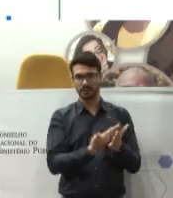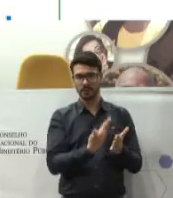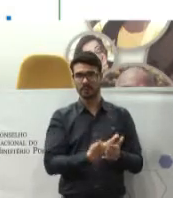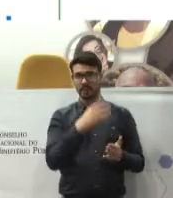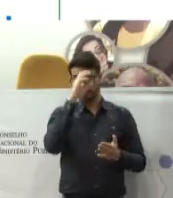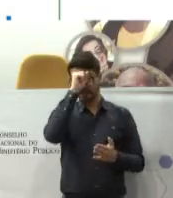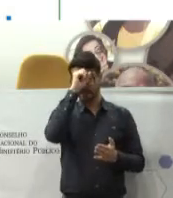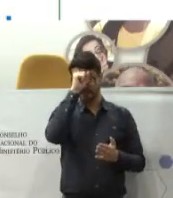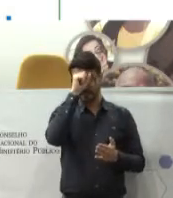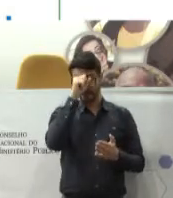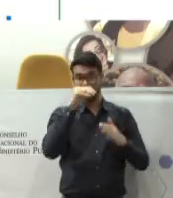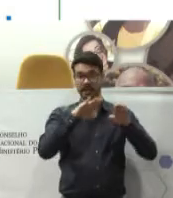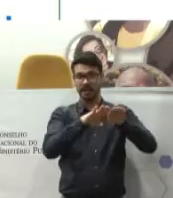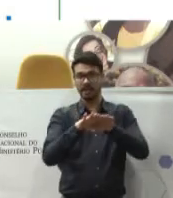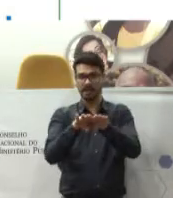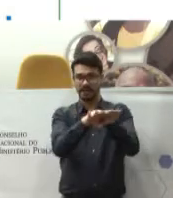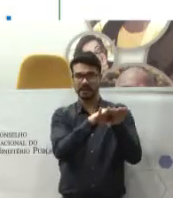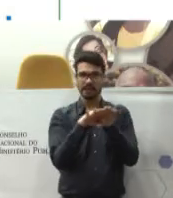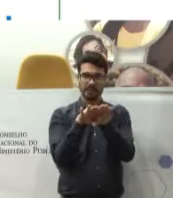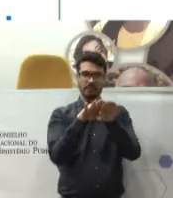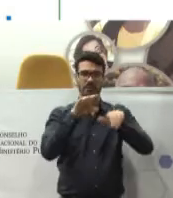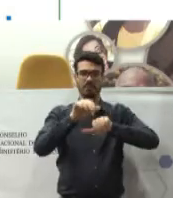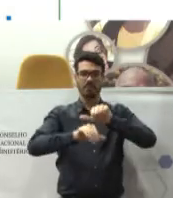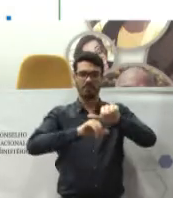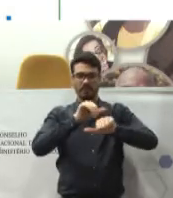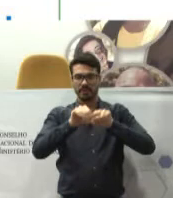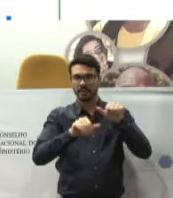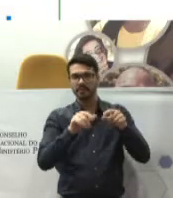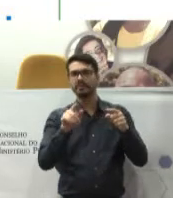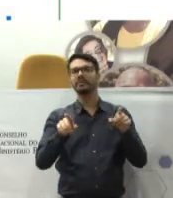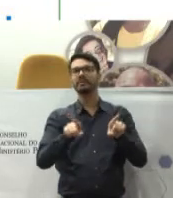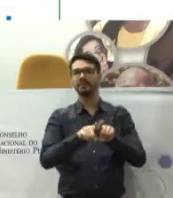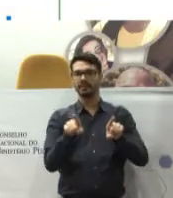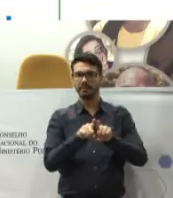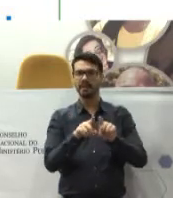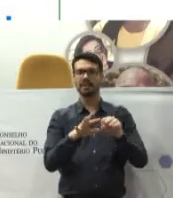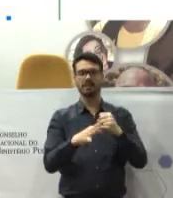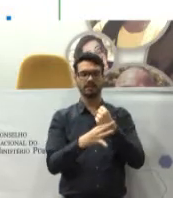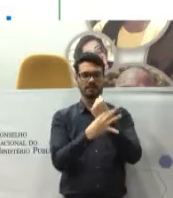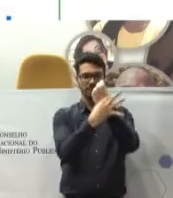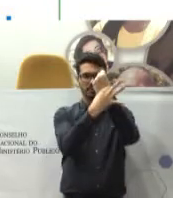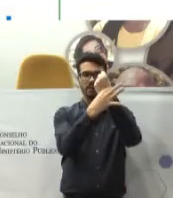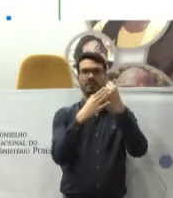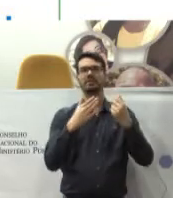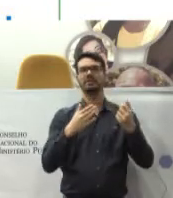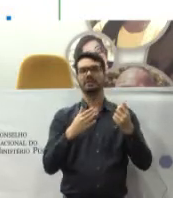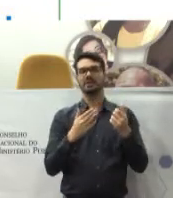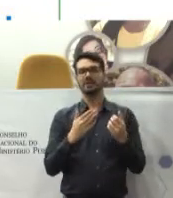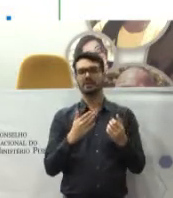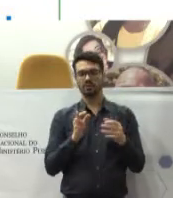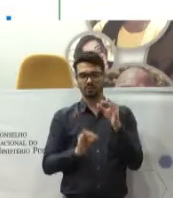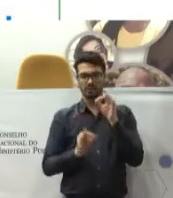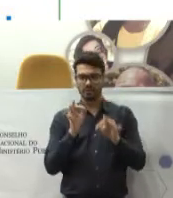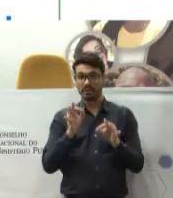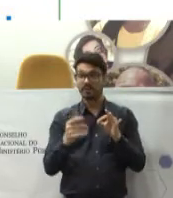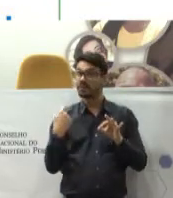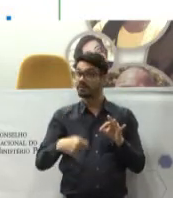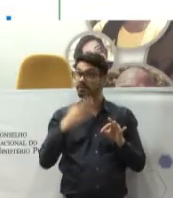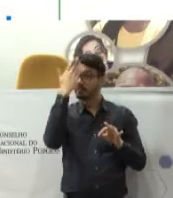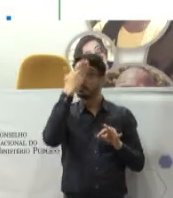coisa. Equilíbrio entre a mudança e a previsibilidade. Segurança jurídica. Eu tenho que demonstrar para as